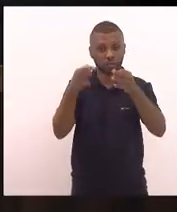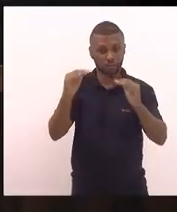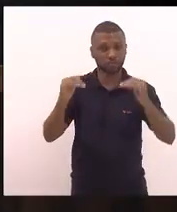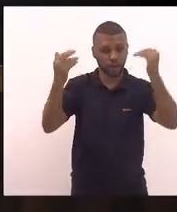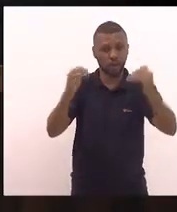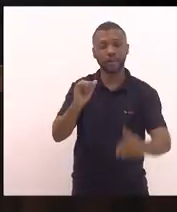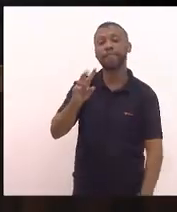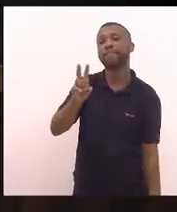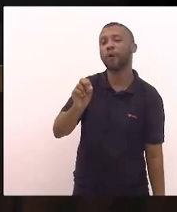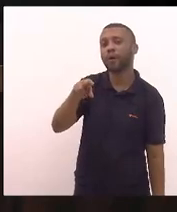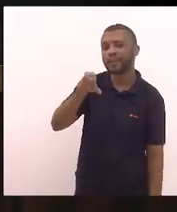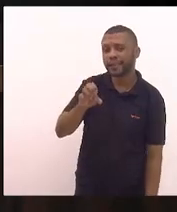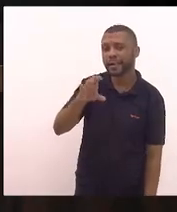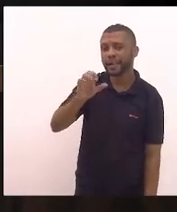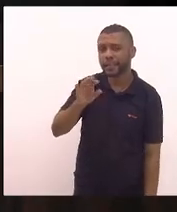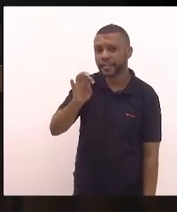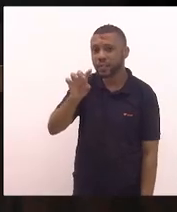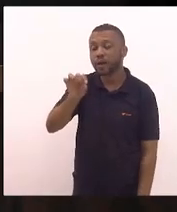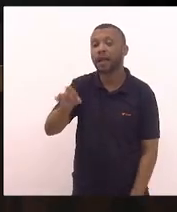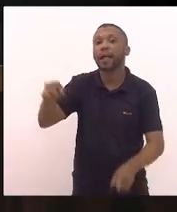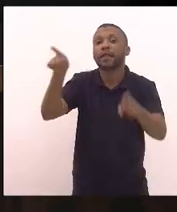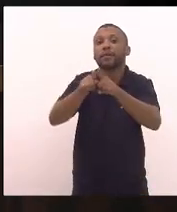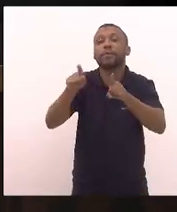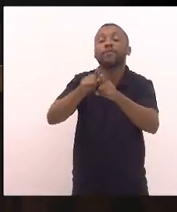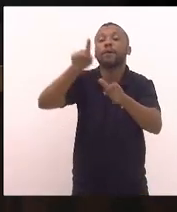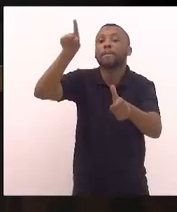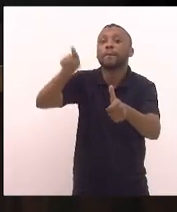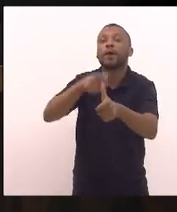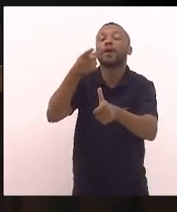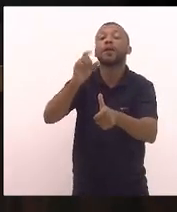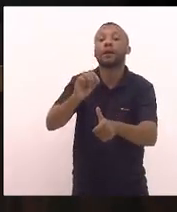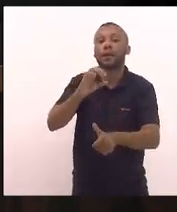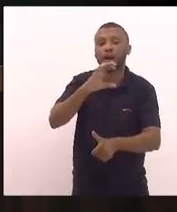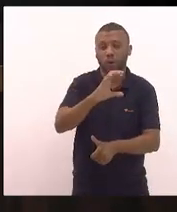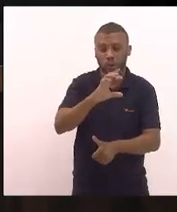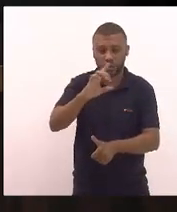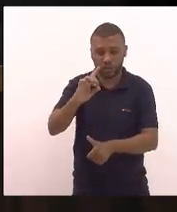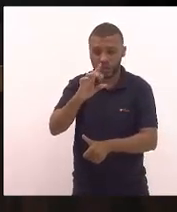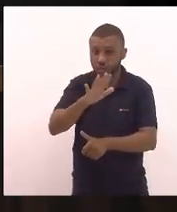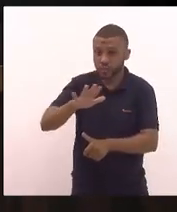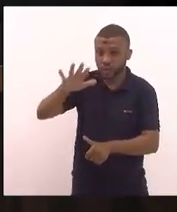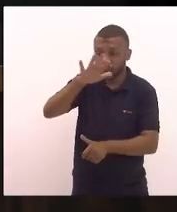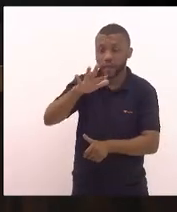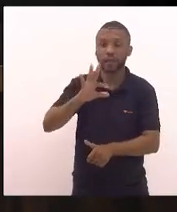Caetano, ela também foi a primeira corregedora geral das polícias